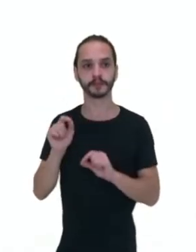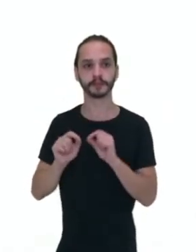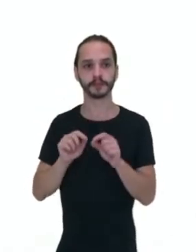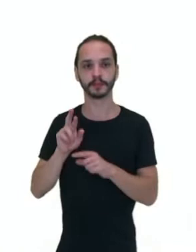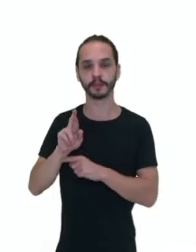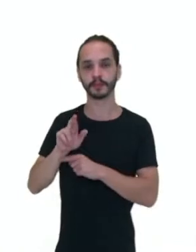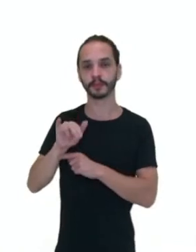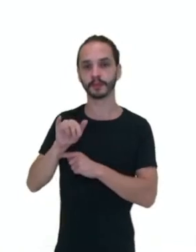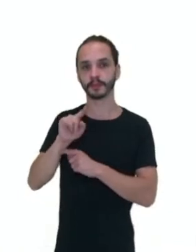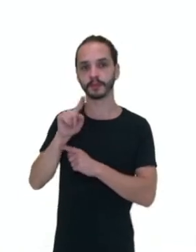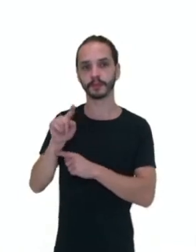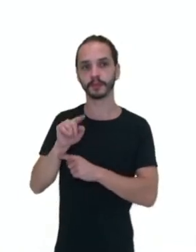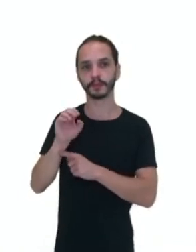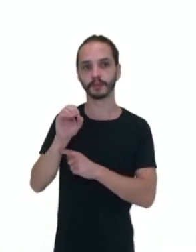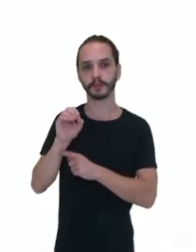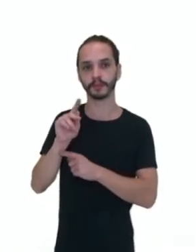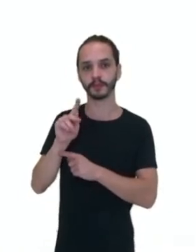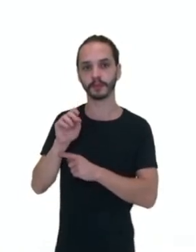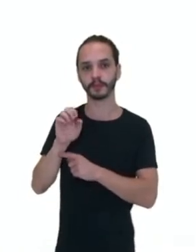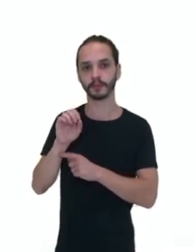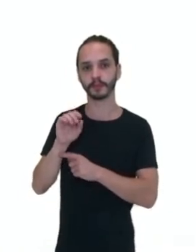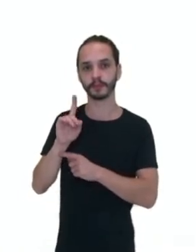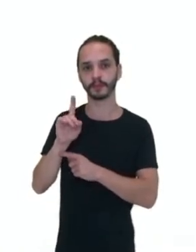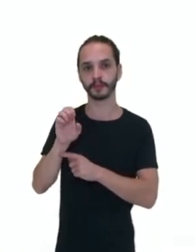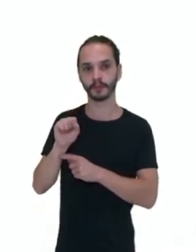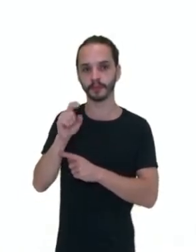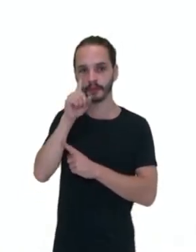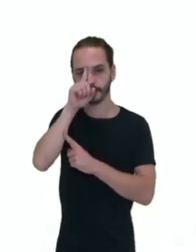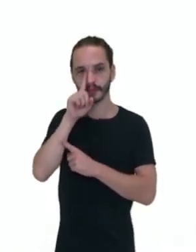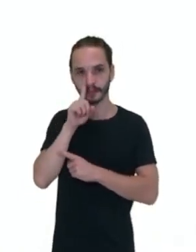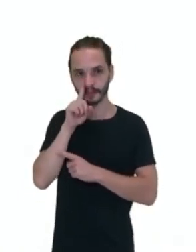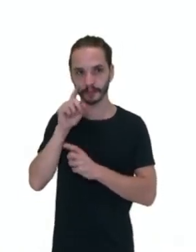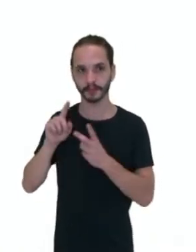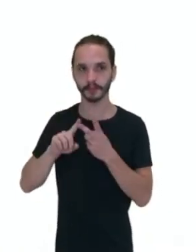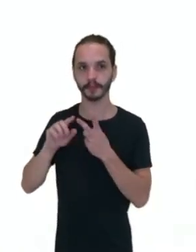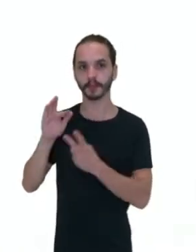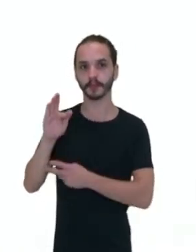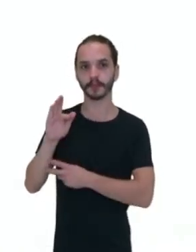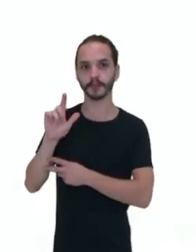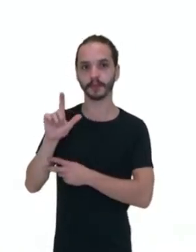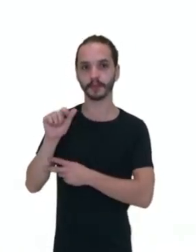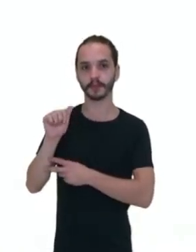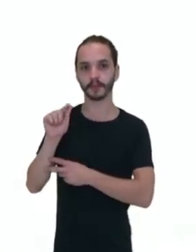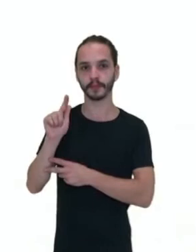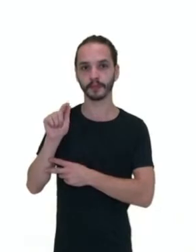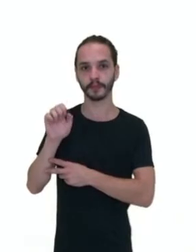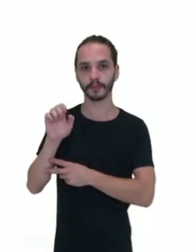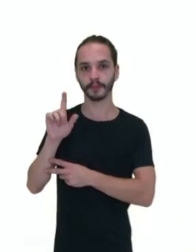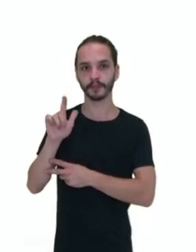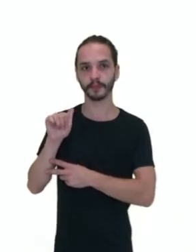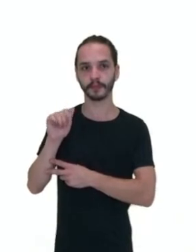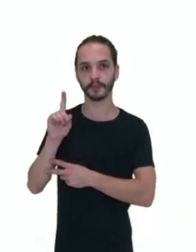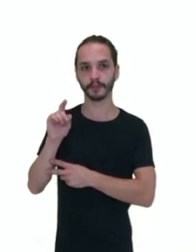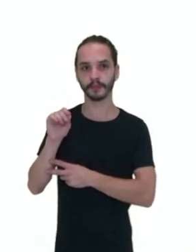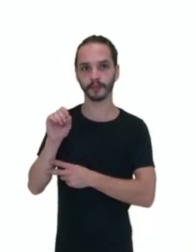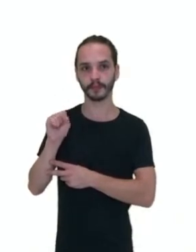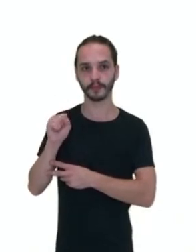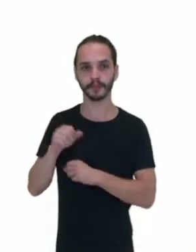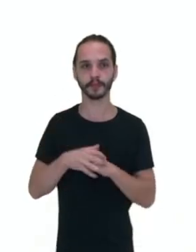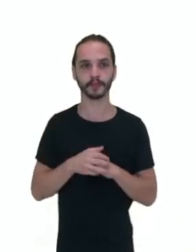possuem os pseudópodos, estão eles aqui. Os flagelados, né? Que possuem então esse pequeno flagelo